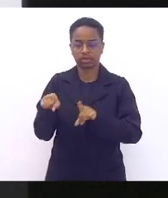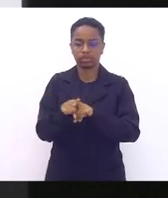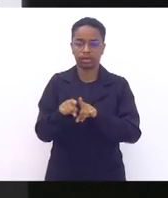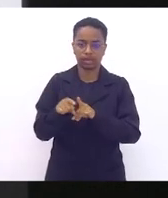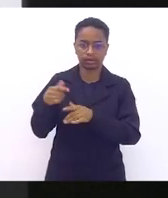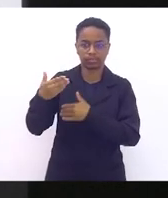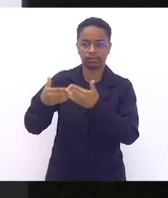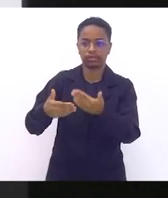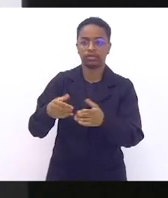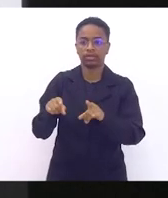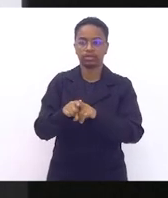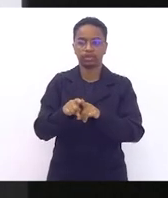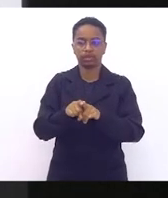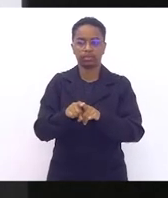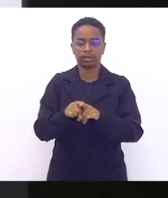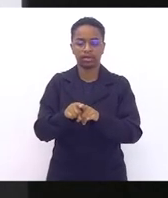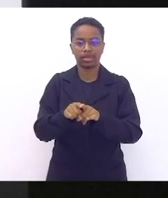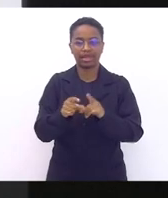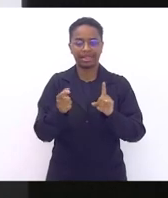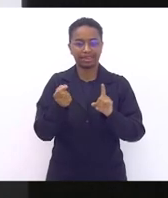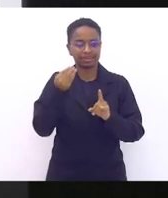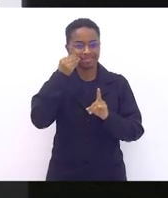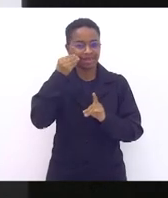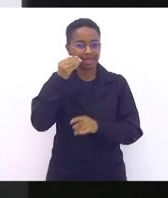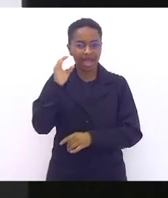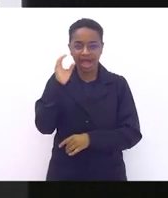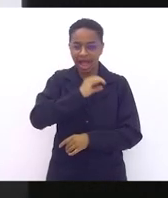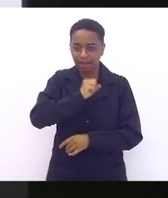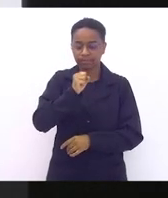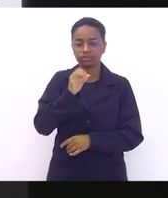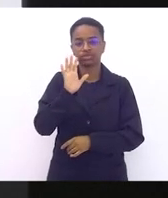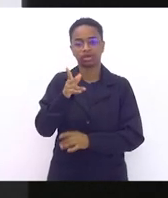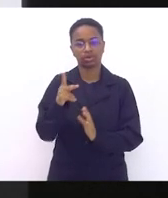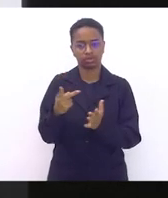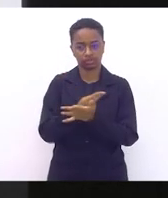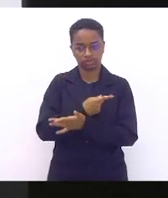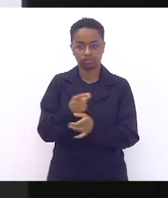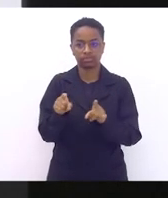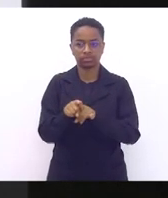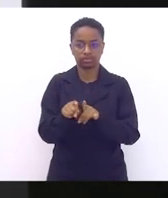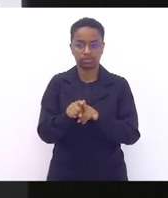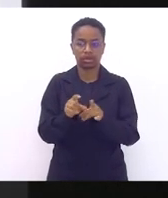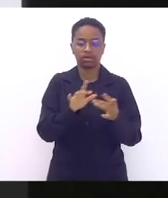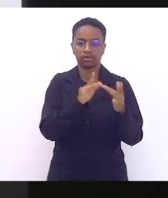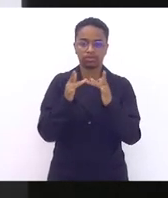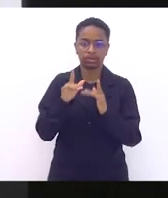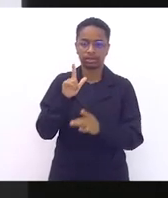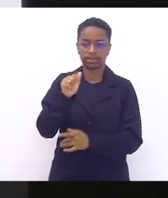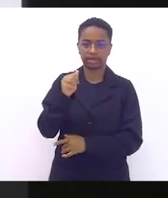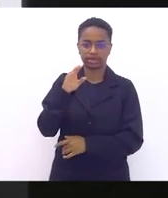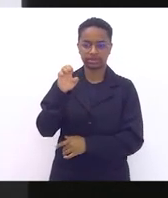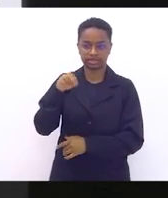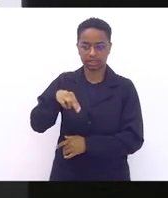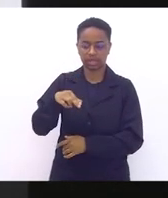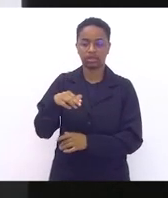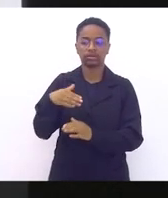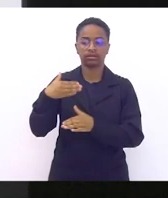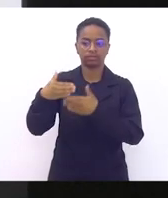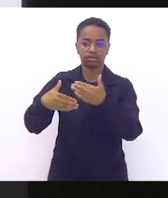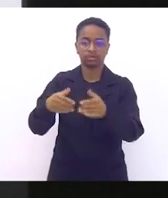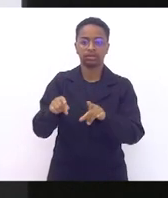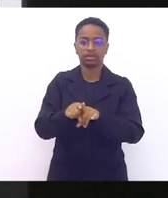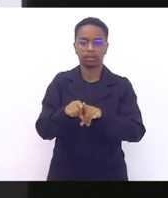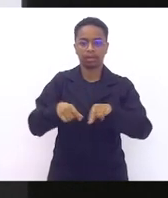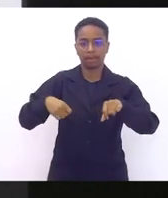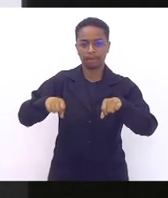andamento, ampliação do teste rápido e a cultura universal foi realizada, a articulação com o LACEN está sendo feita, e o motoboy